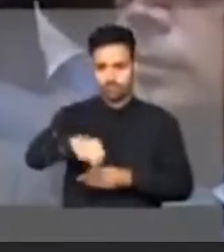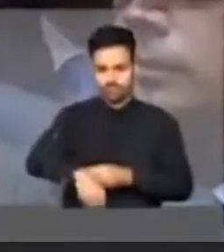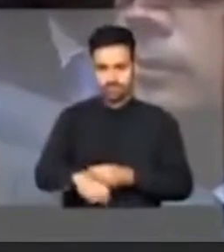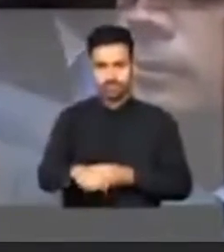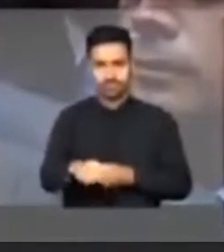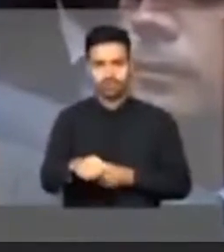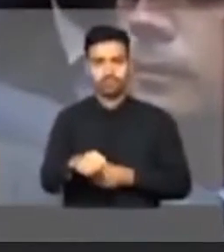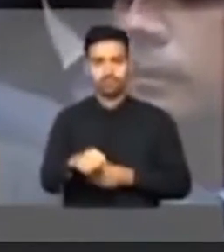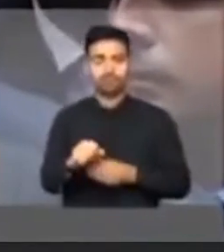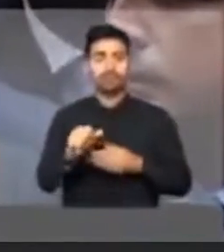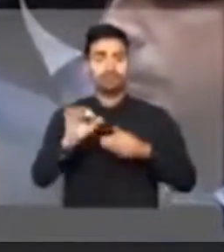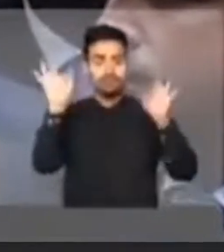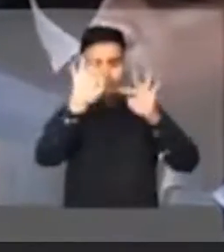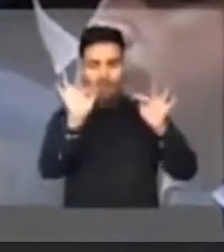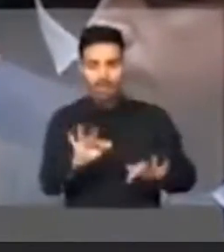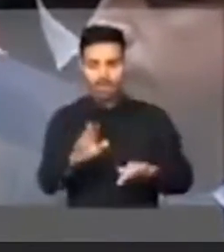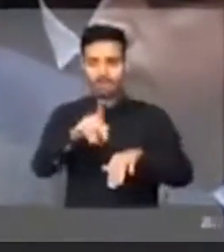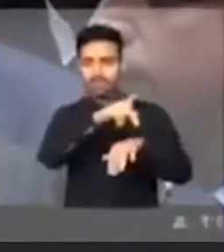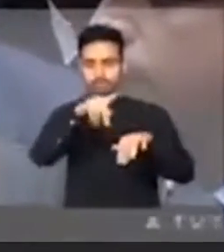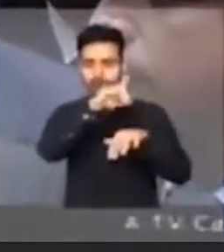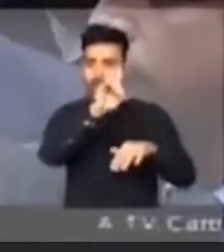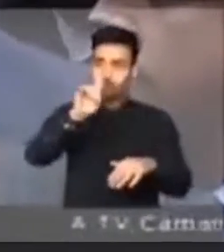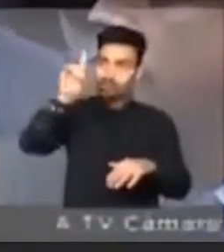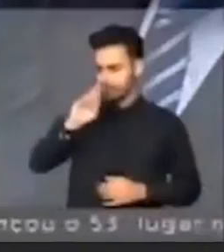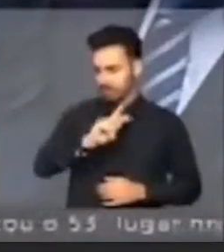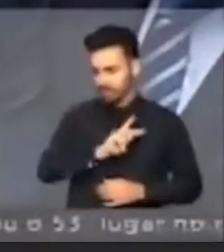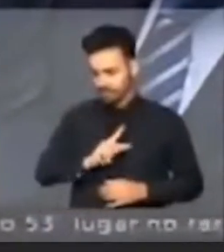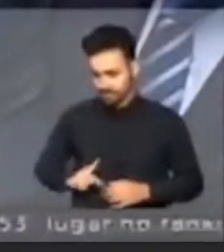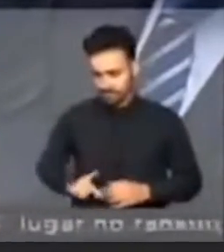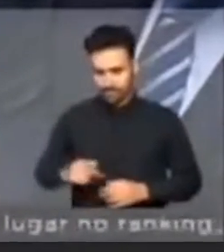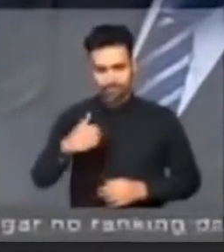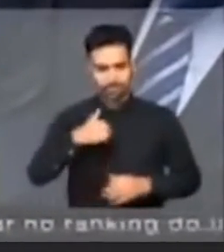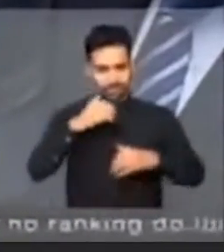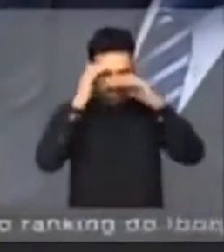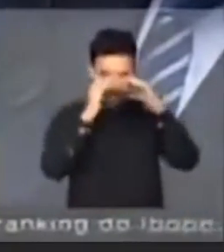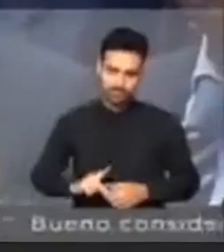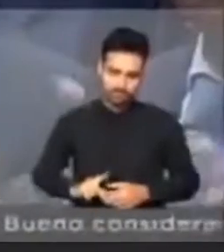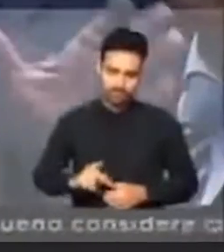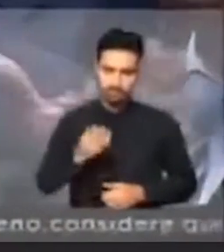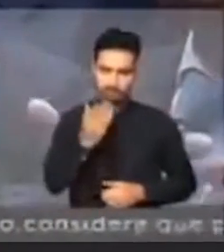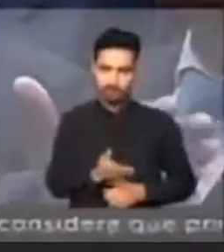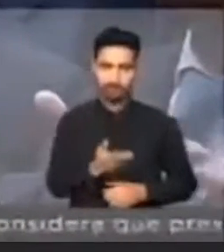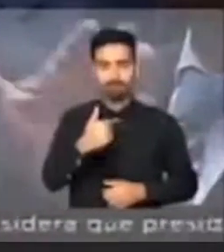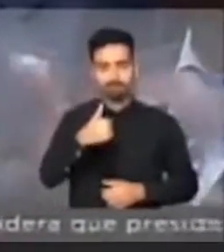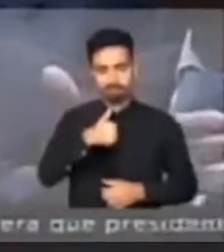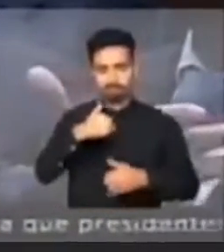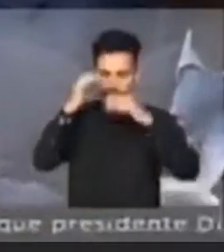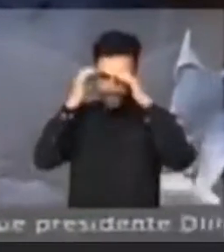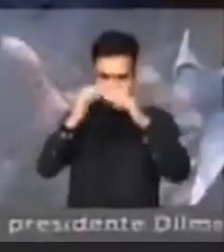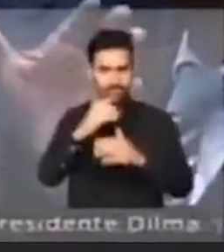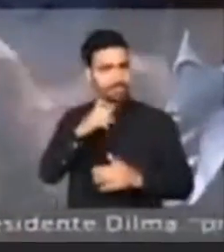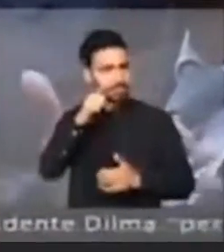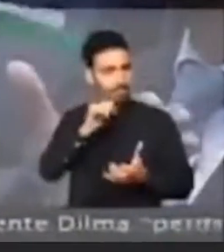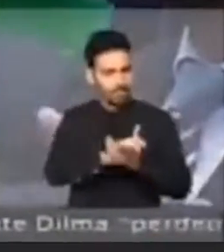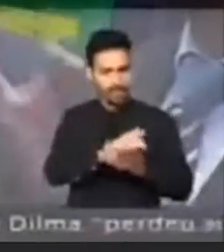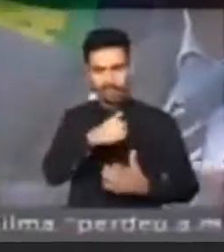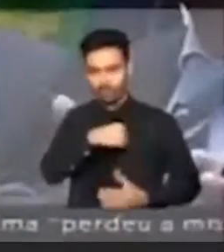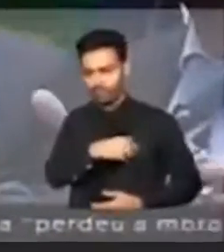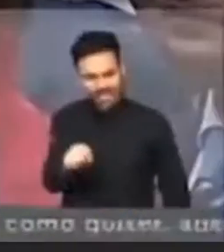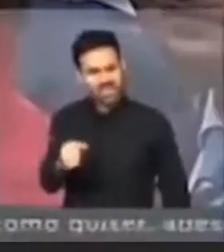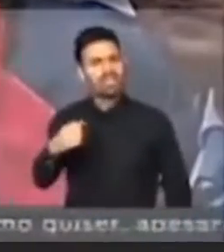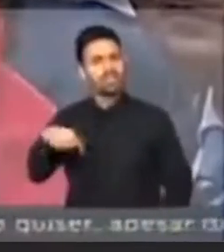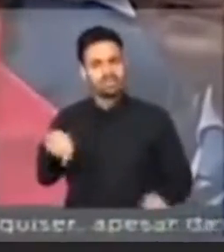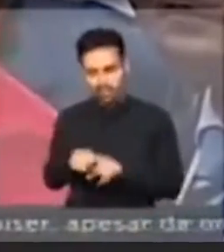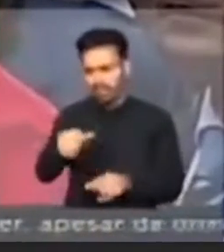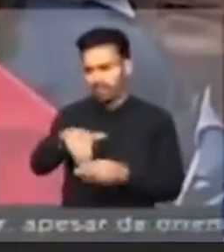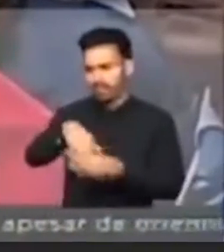E feliz é a nação cujo Deus é o Senhor. E respeito à minha família. E respeito à minha mulher, meus